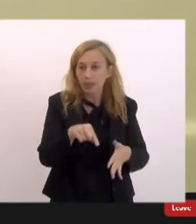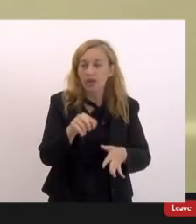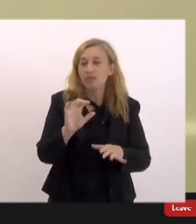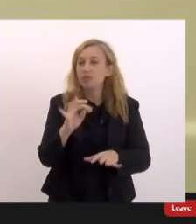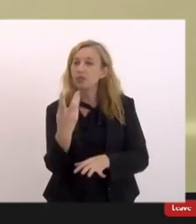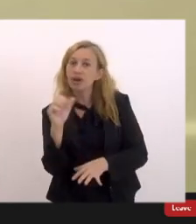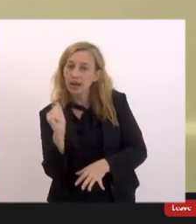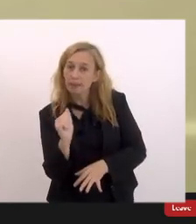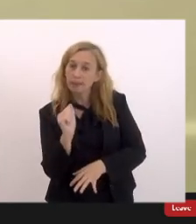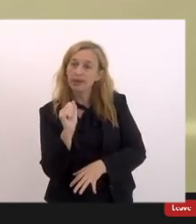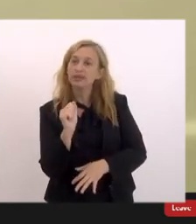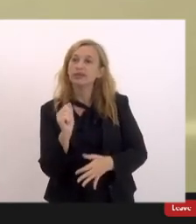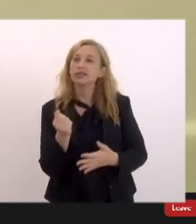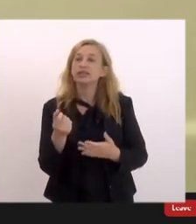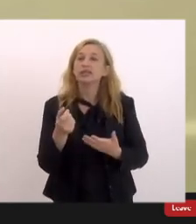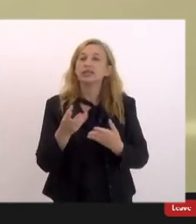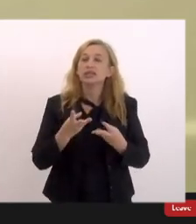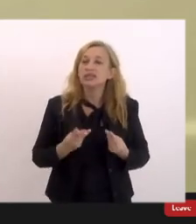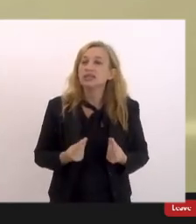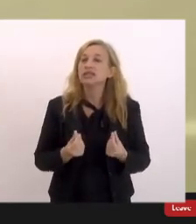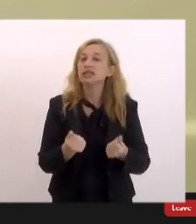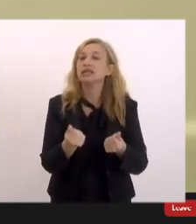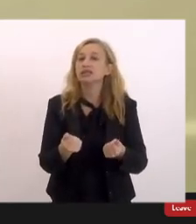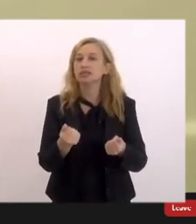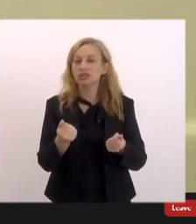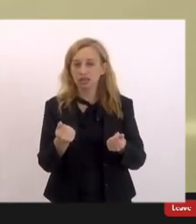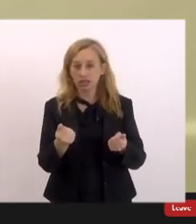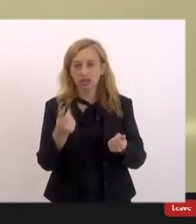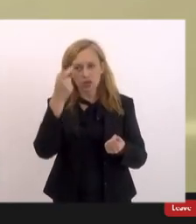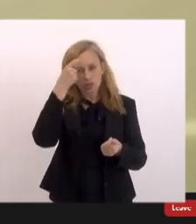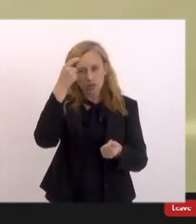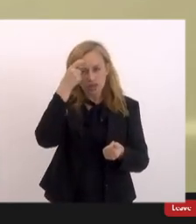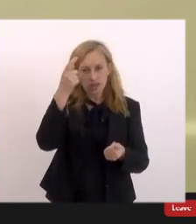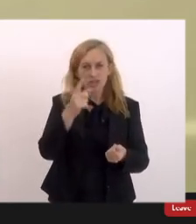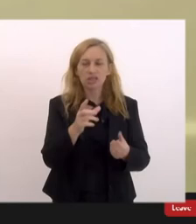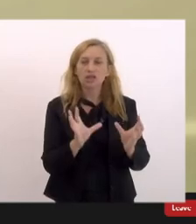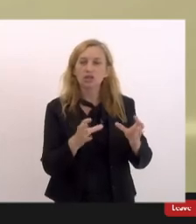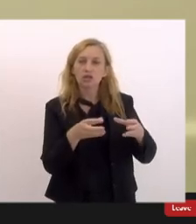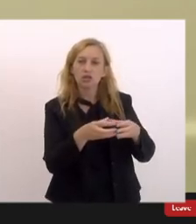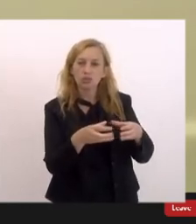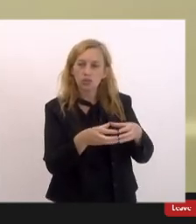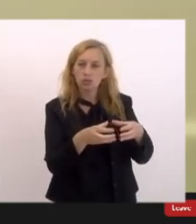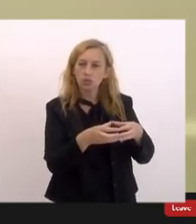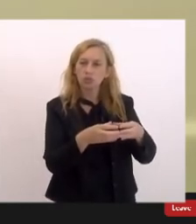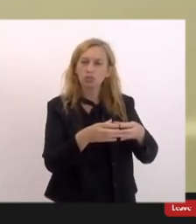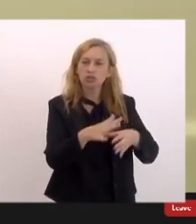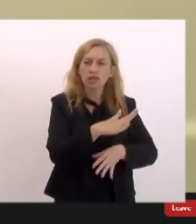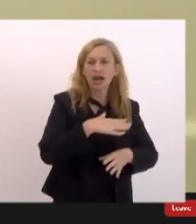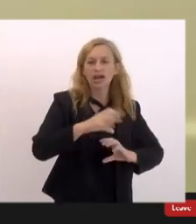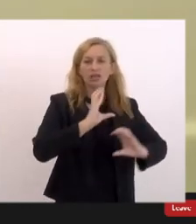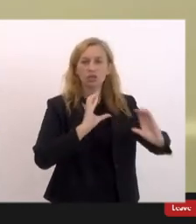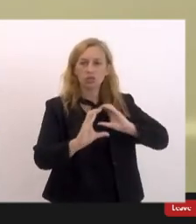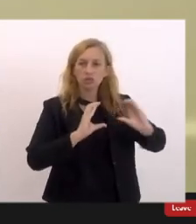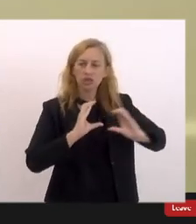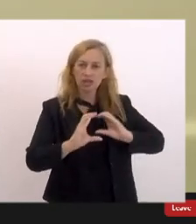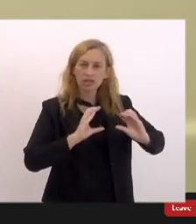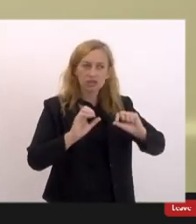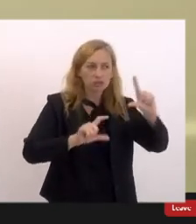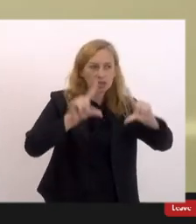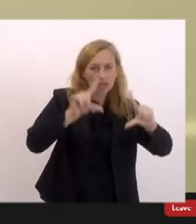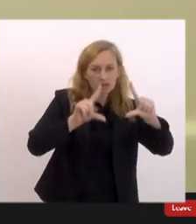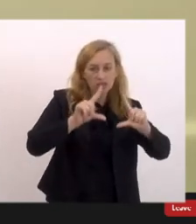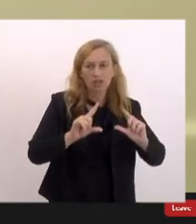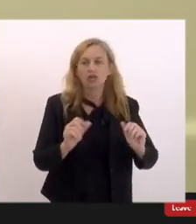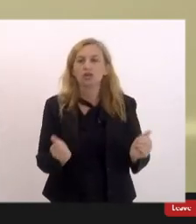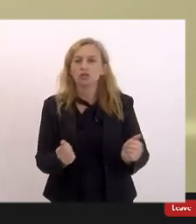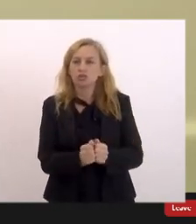campanha, né, de sensibilização, de mobilização da nossa assessoria de comunicação junto aos órgãos, né, as emissoras de televisão,